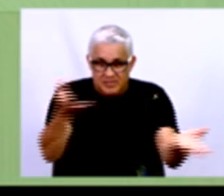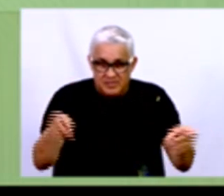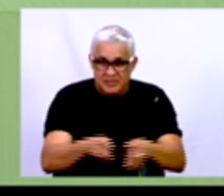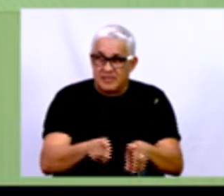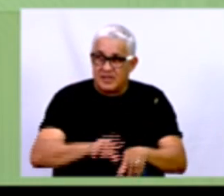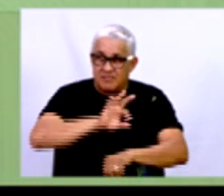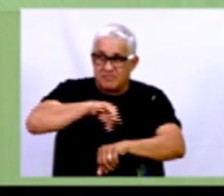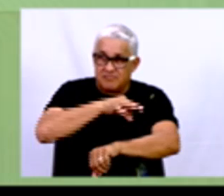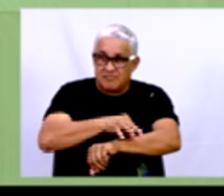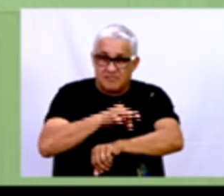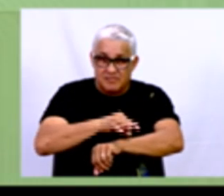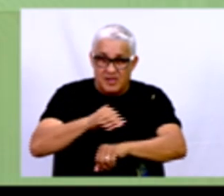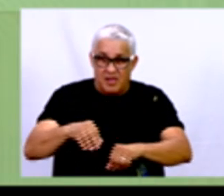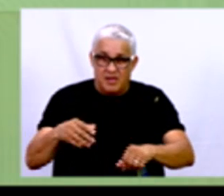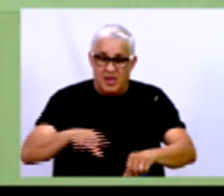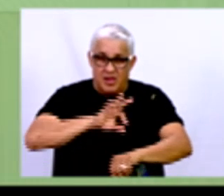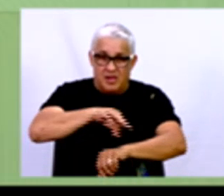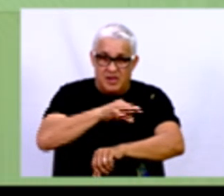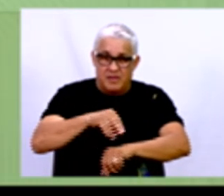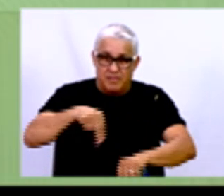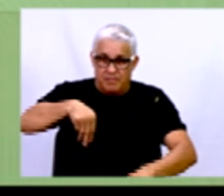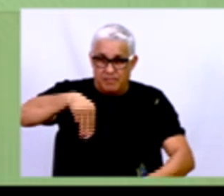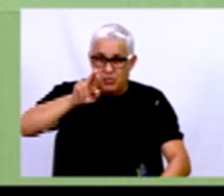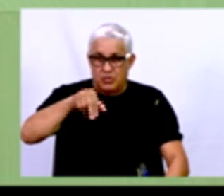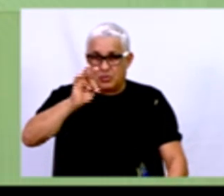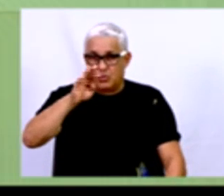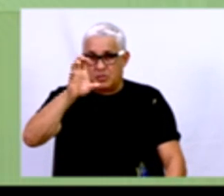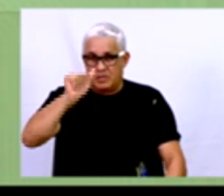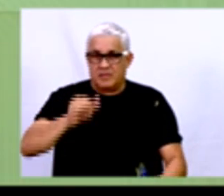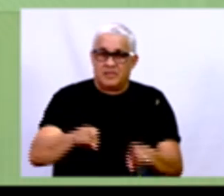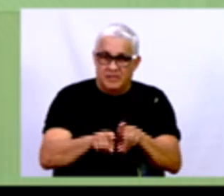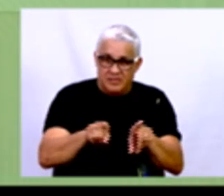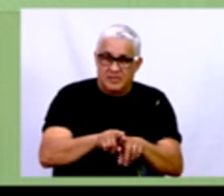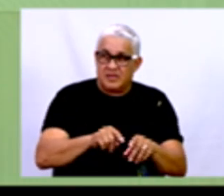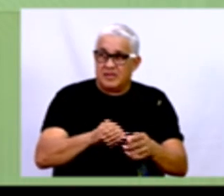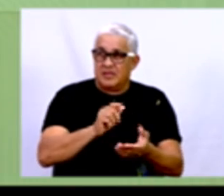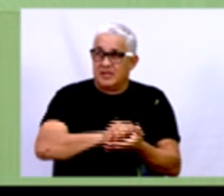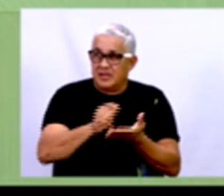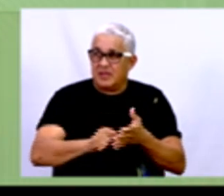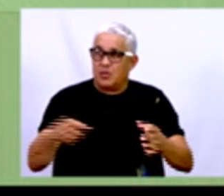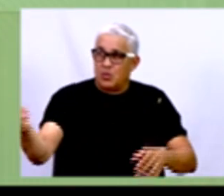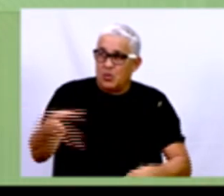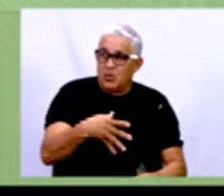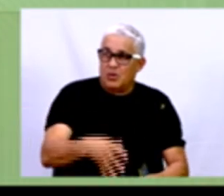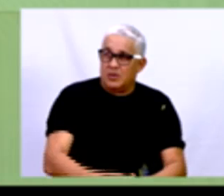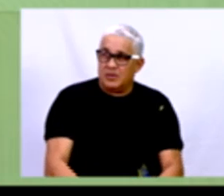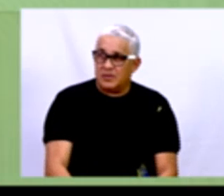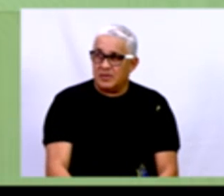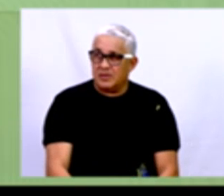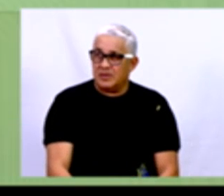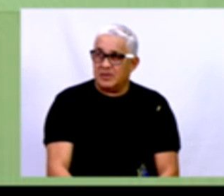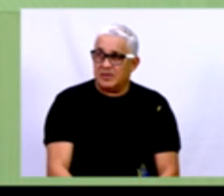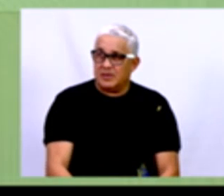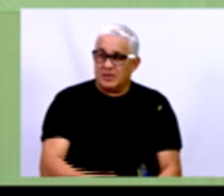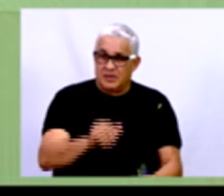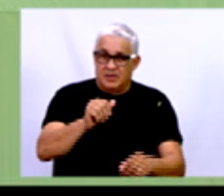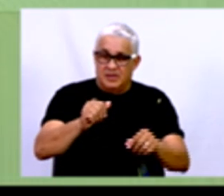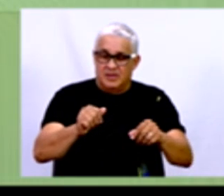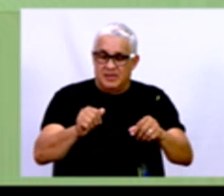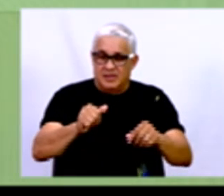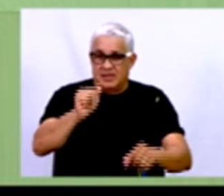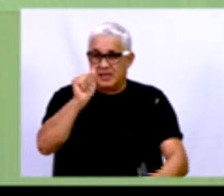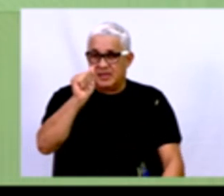grande é mutuca, artigo novo é zerado. Armadilha é arapuca, o doido é